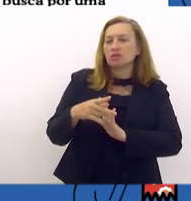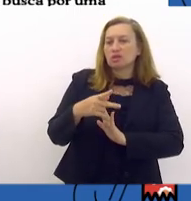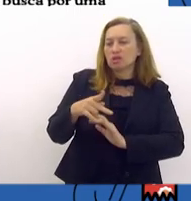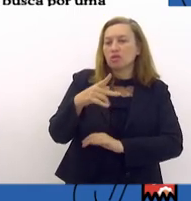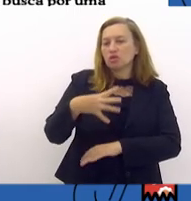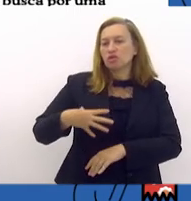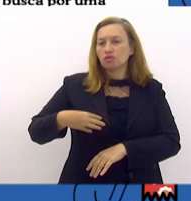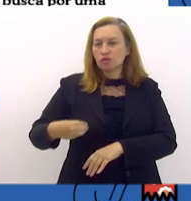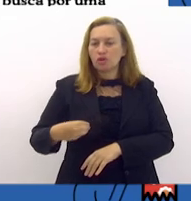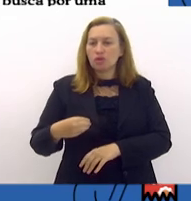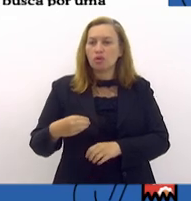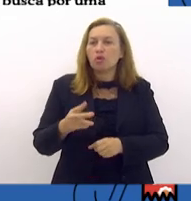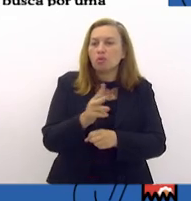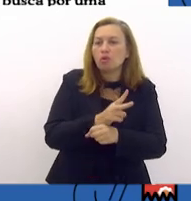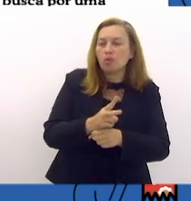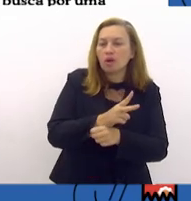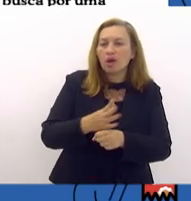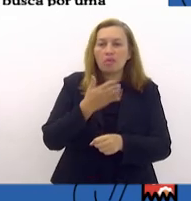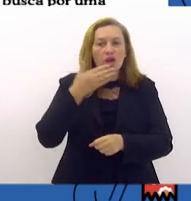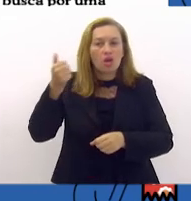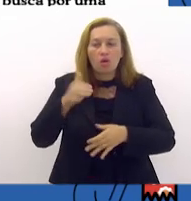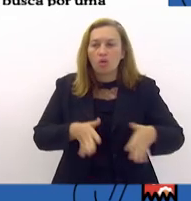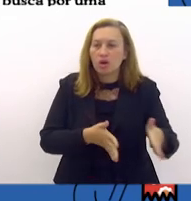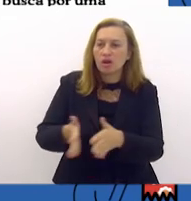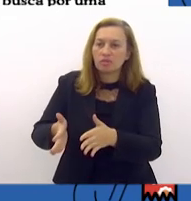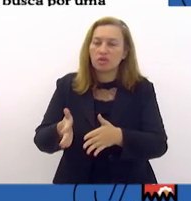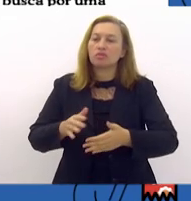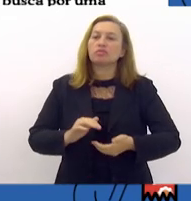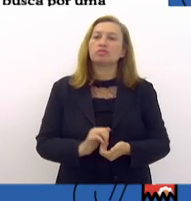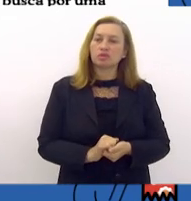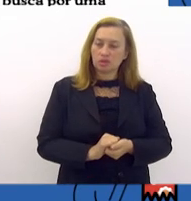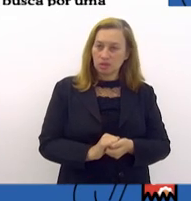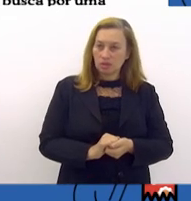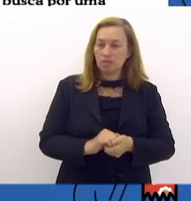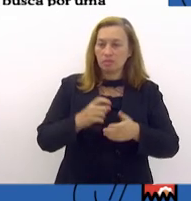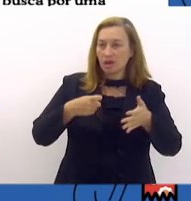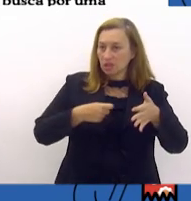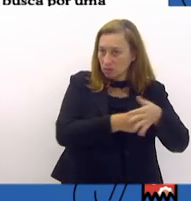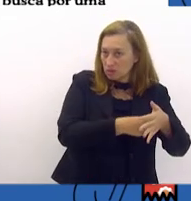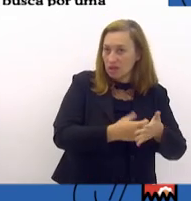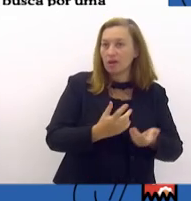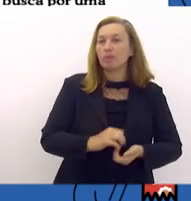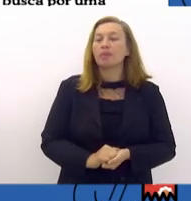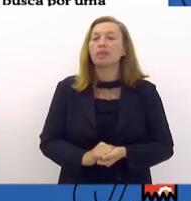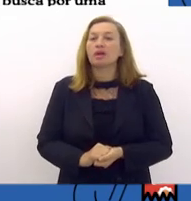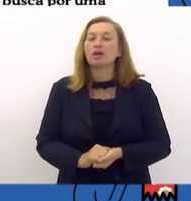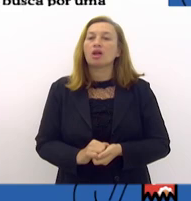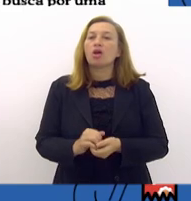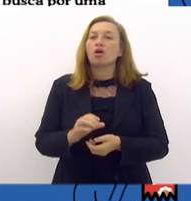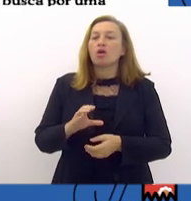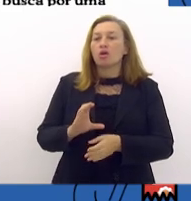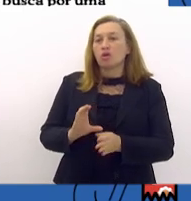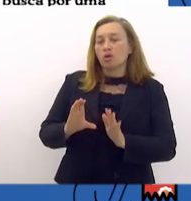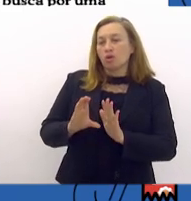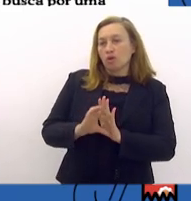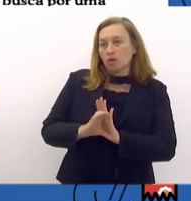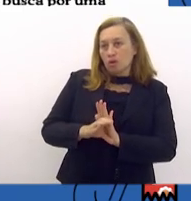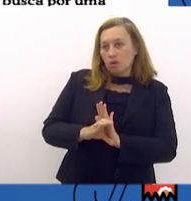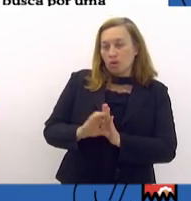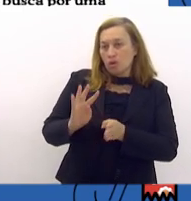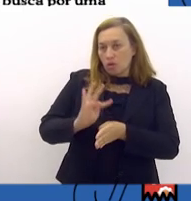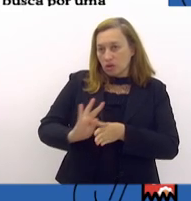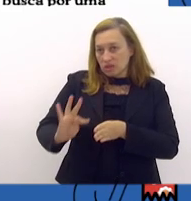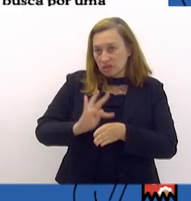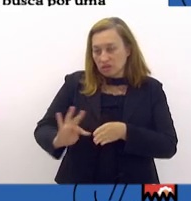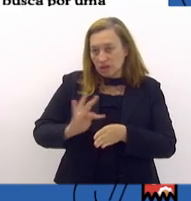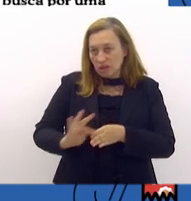a buscar o caminho mais adequado, né, para a sua denúncia, né? Que seja o Conselho Tutelar, que seja o Ministério